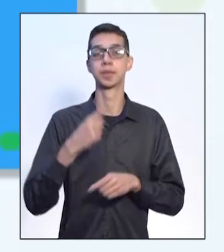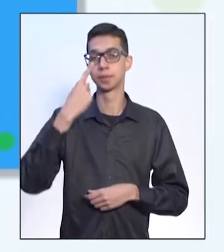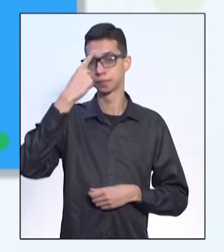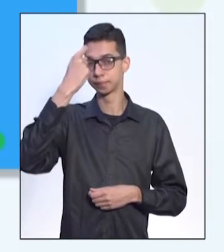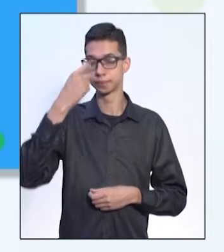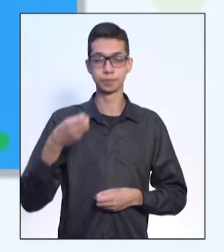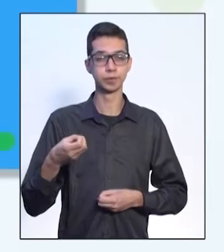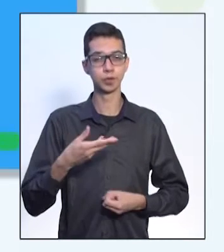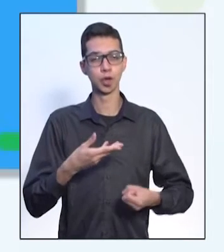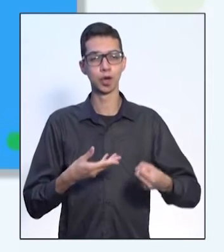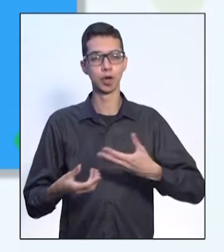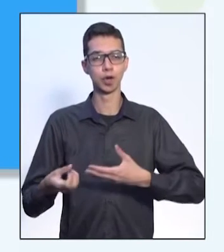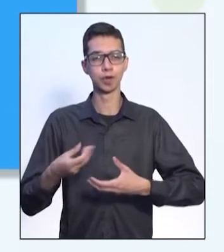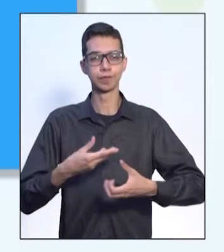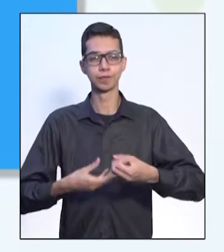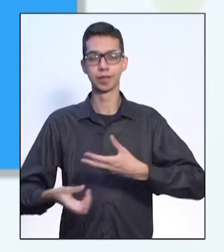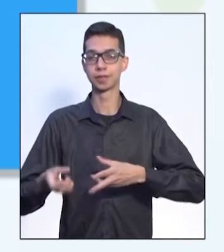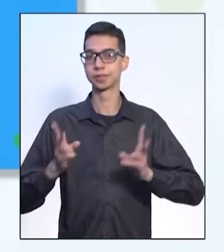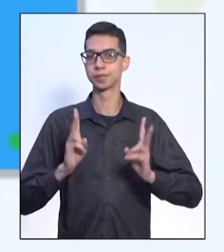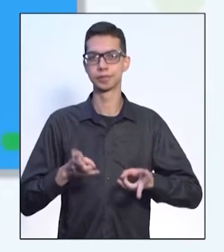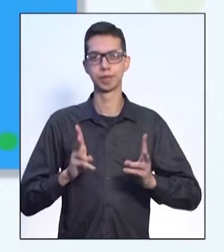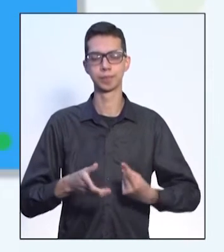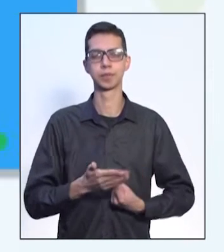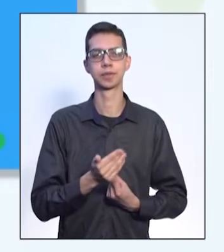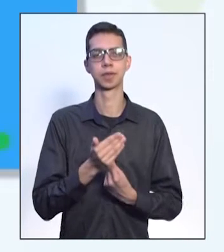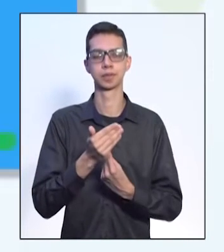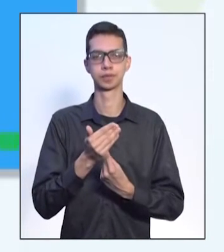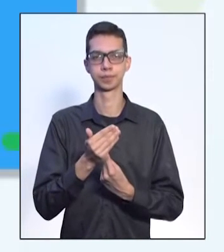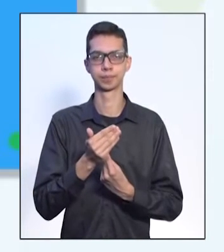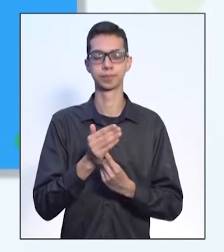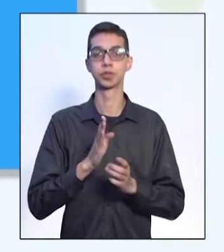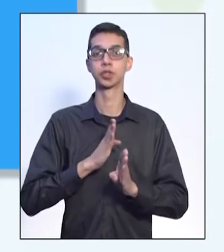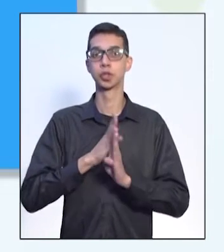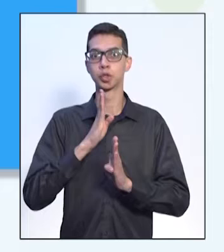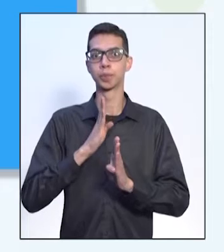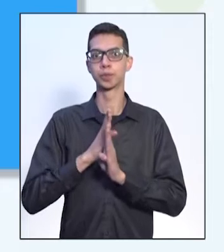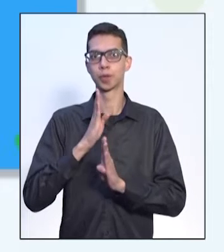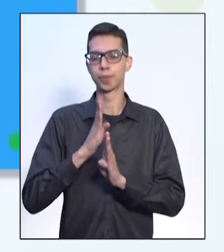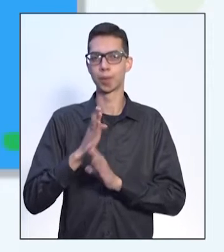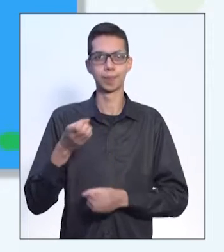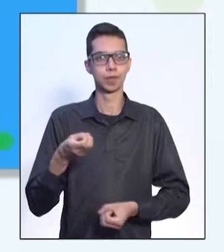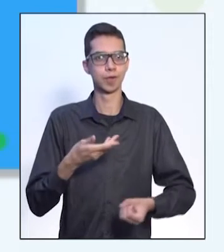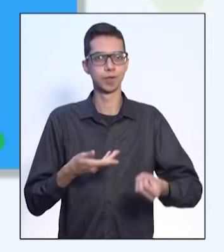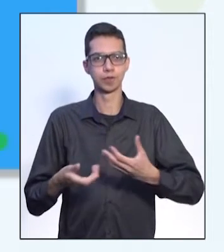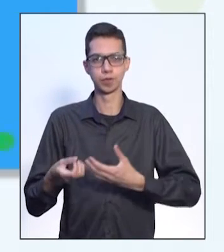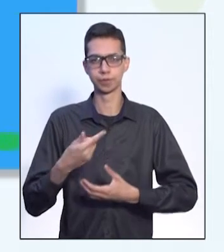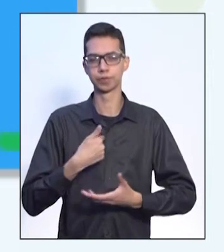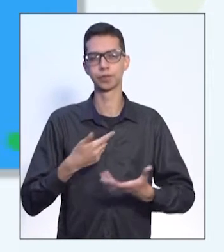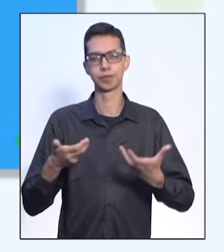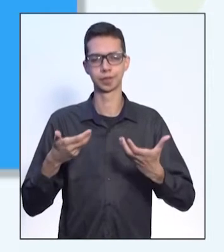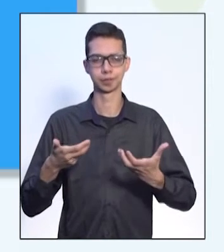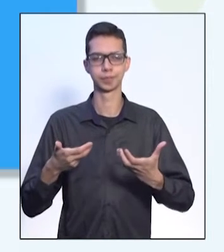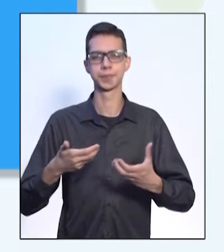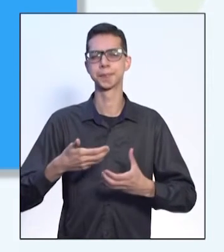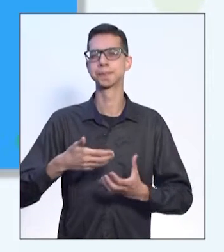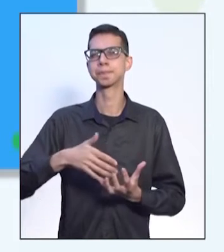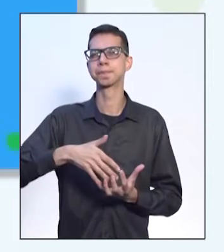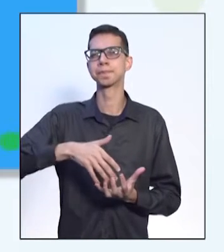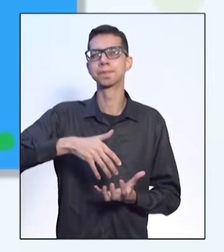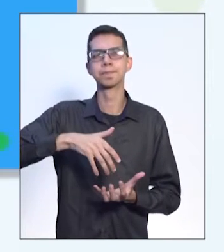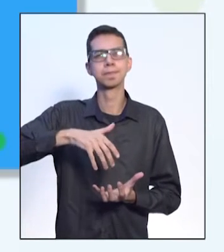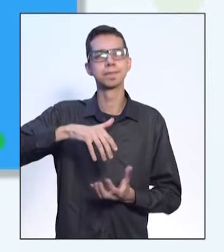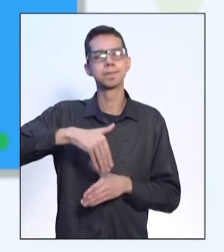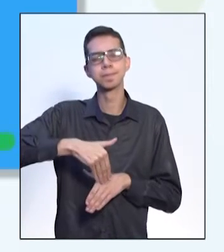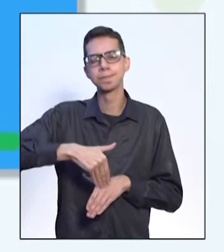mais com a tecnologia, ou seja, novas descobertas e muito mais, assim,